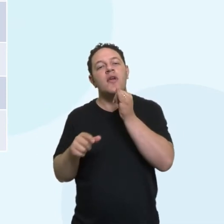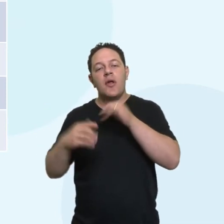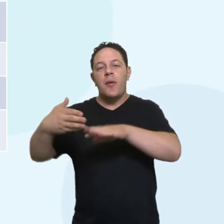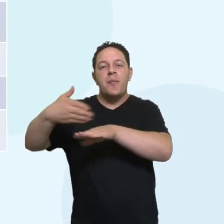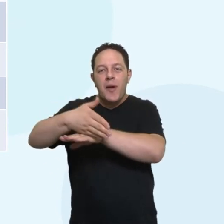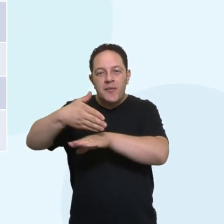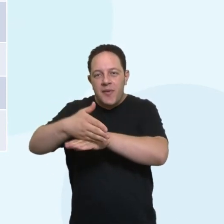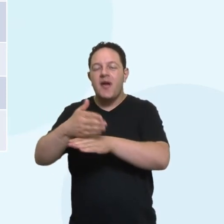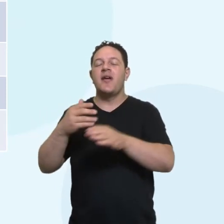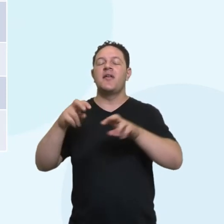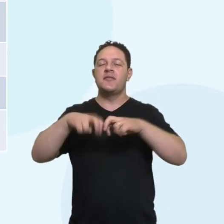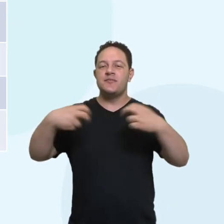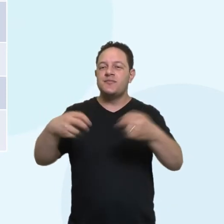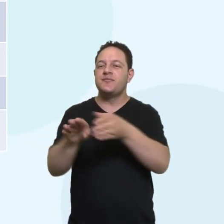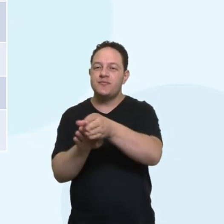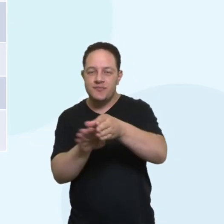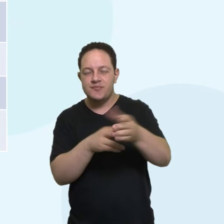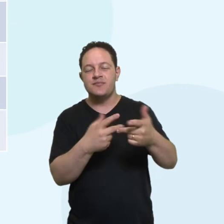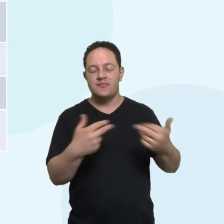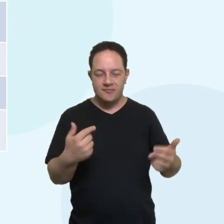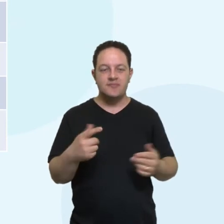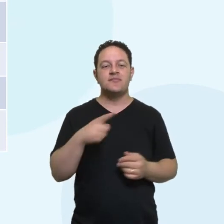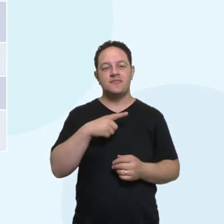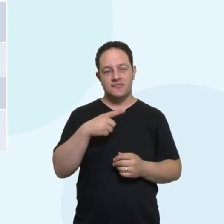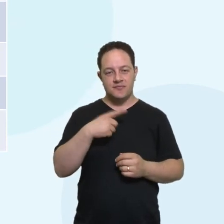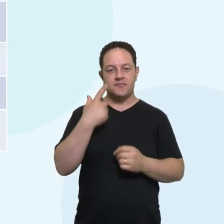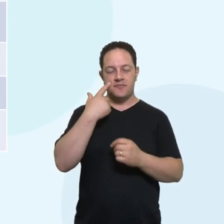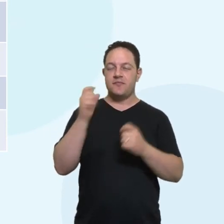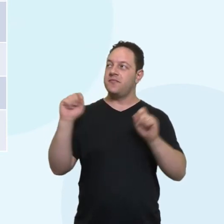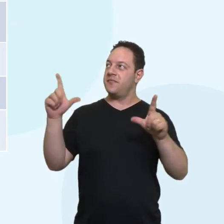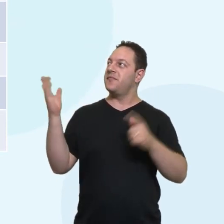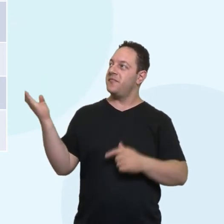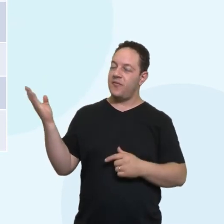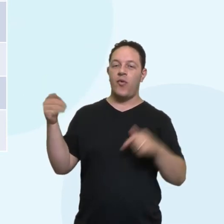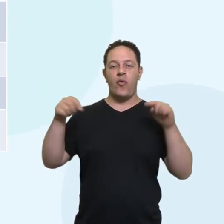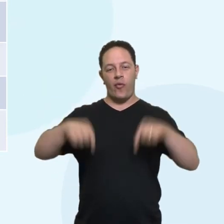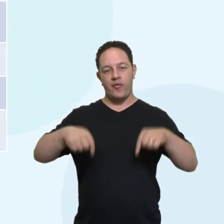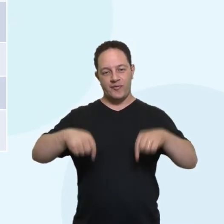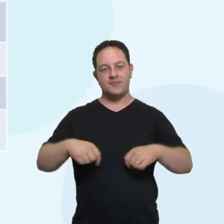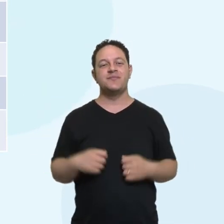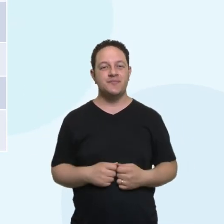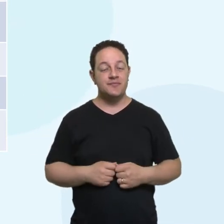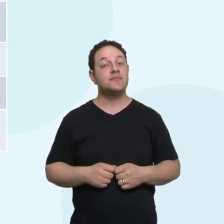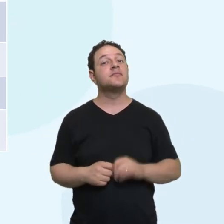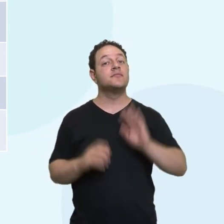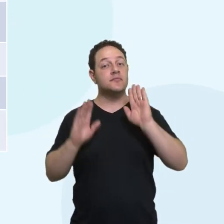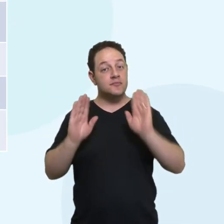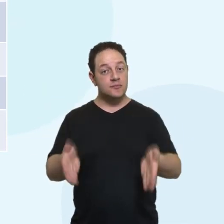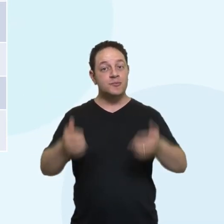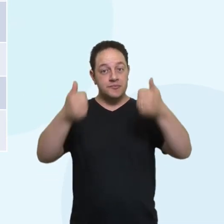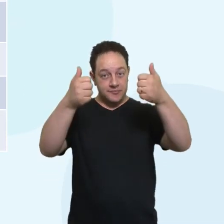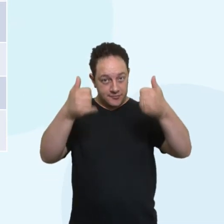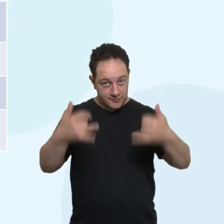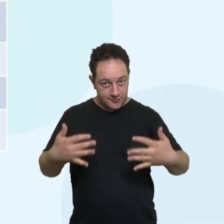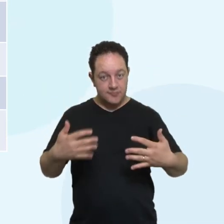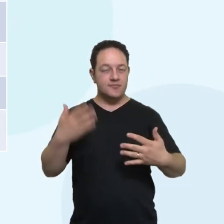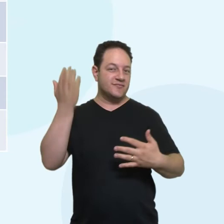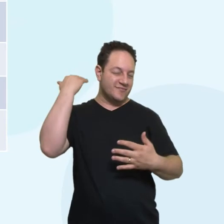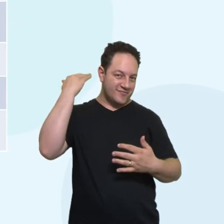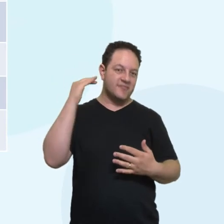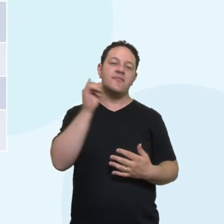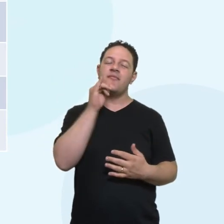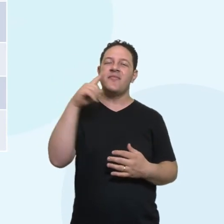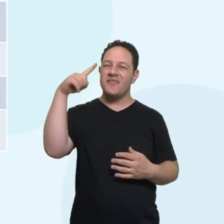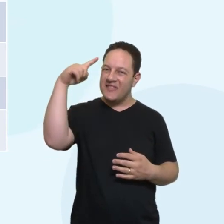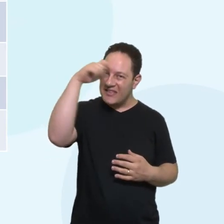participativo né E é isso que a gente gostaria de destacar aqui para vocês hoje né então foi comentado que teve aí é